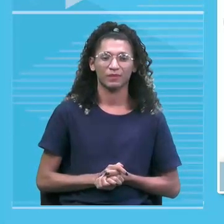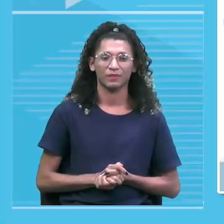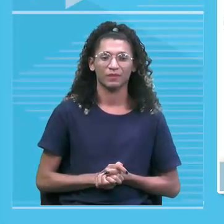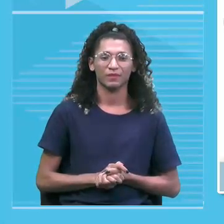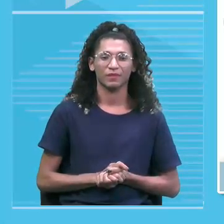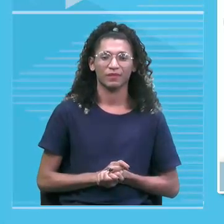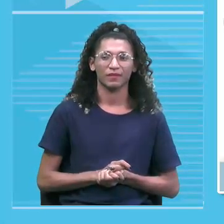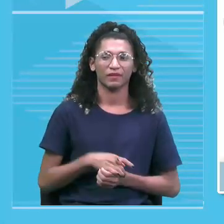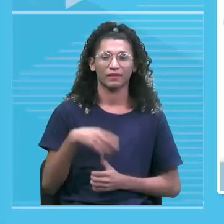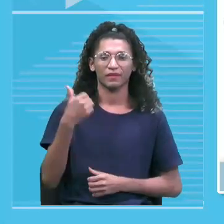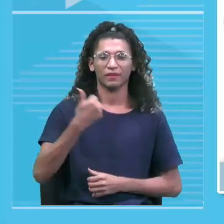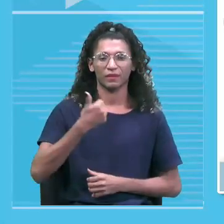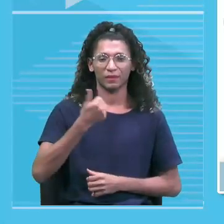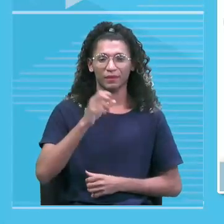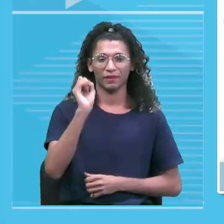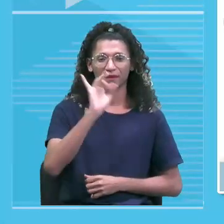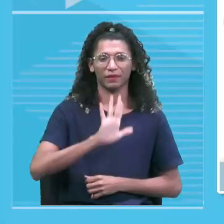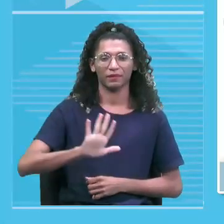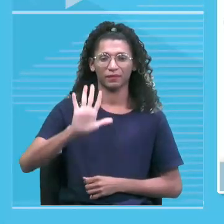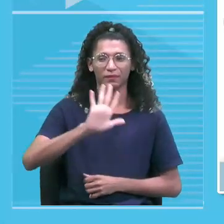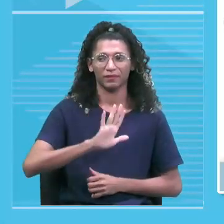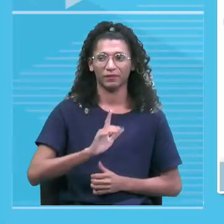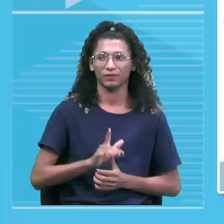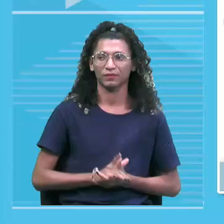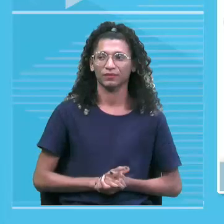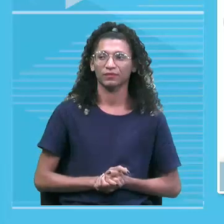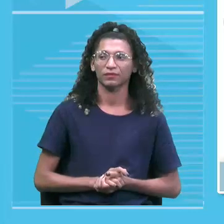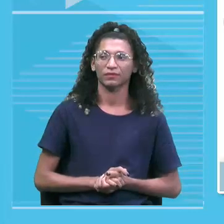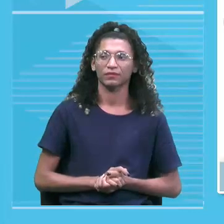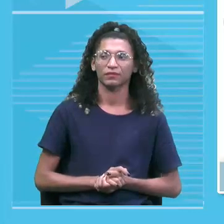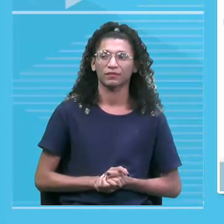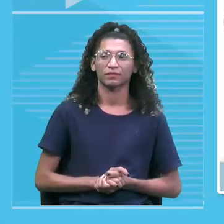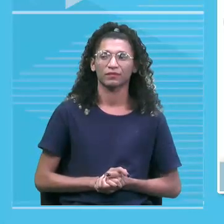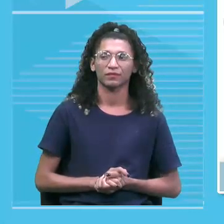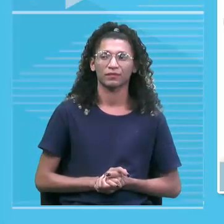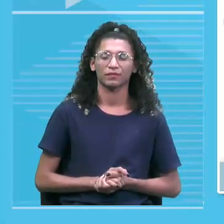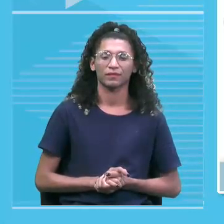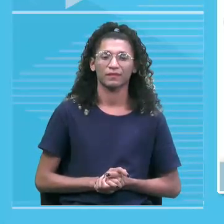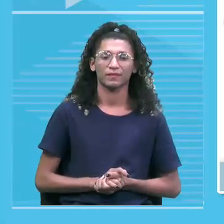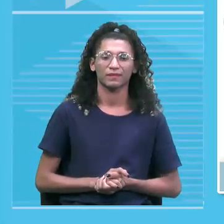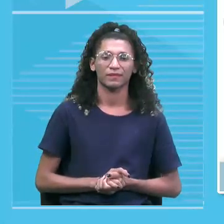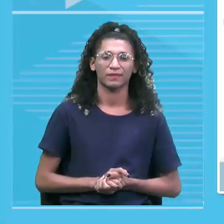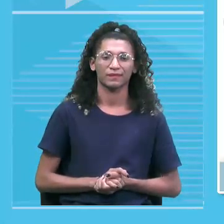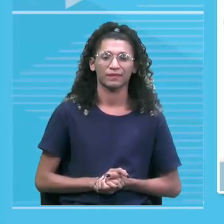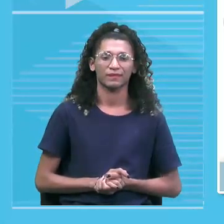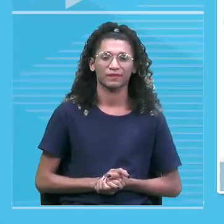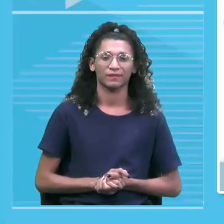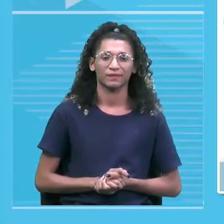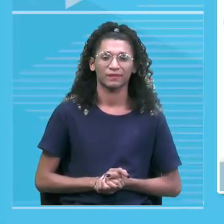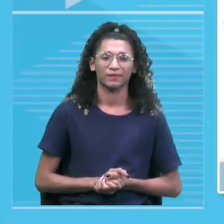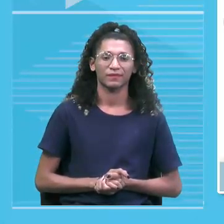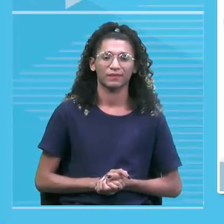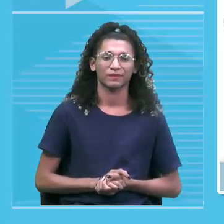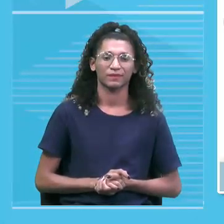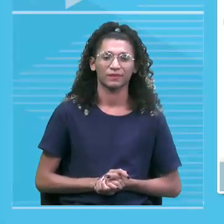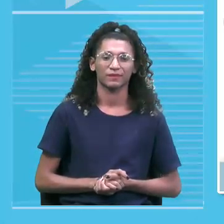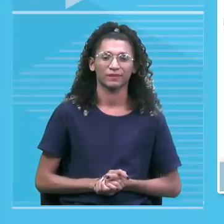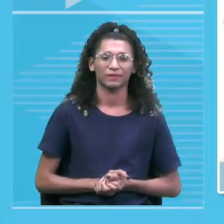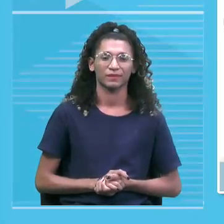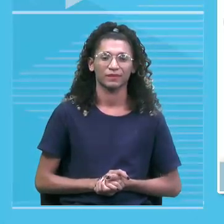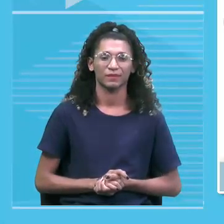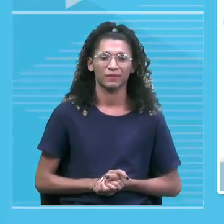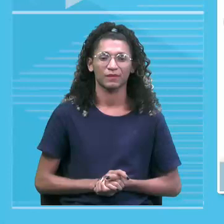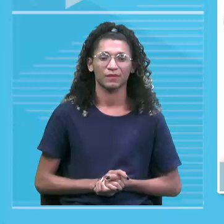na primeira situação você tem uma onda eletromagnética que a luz ela